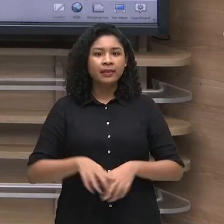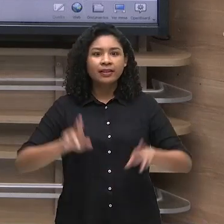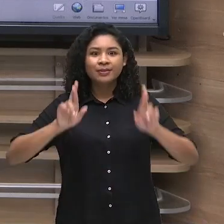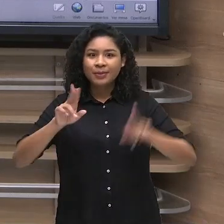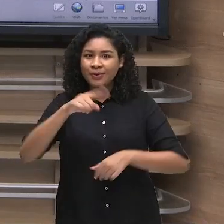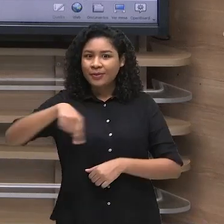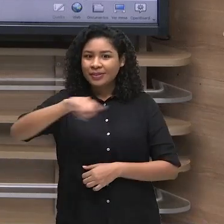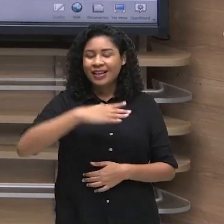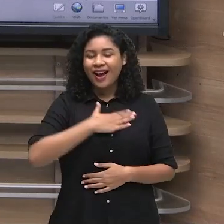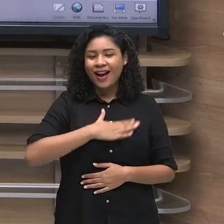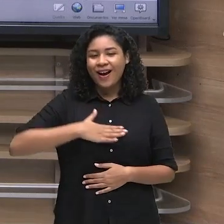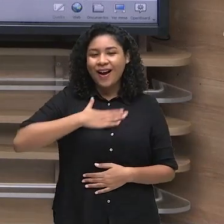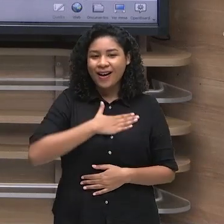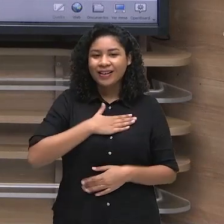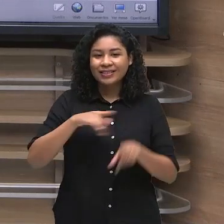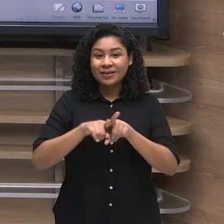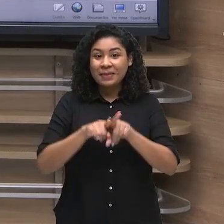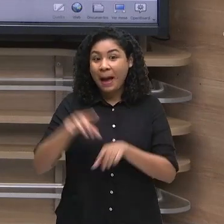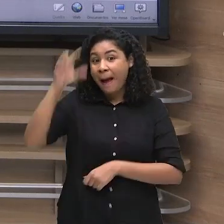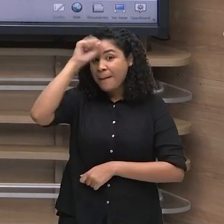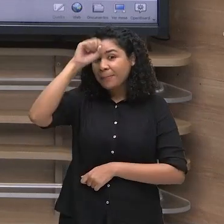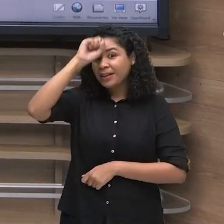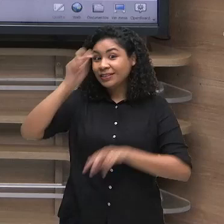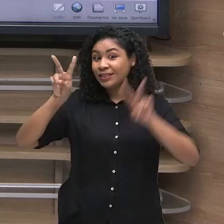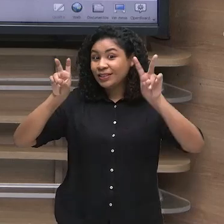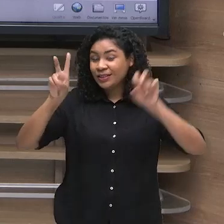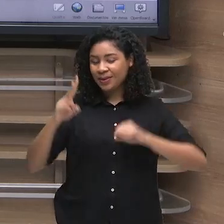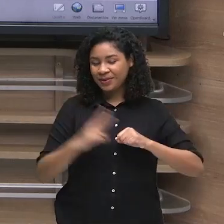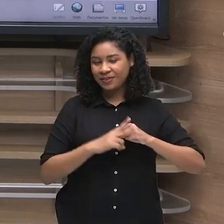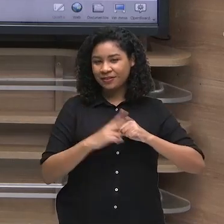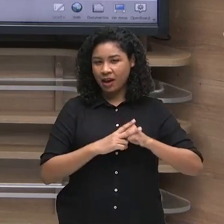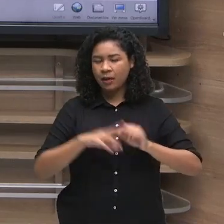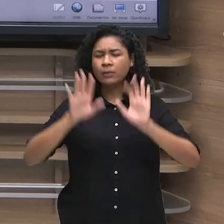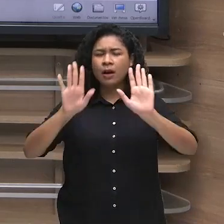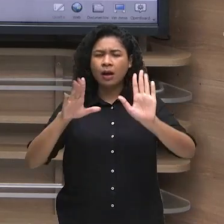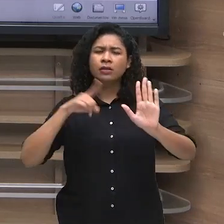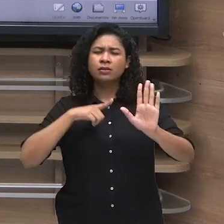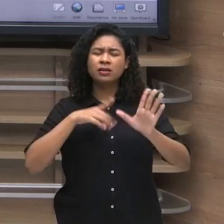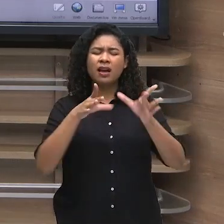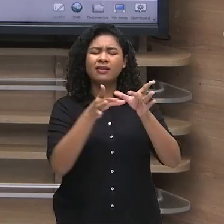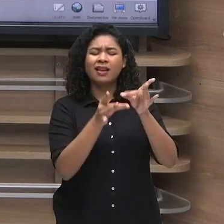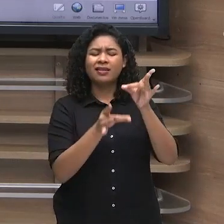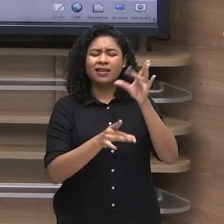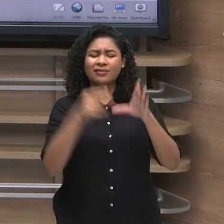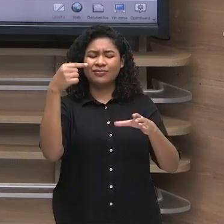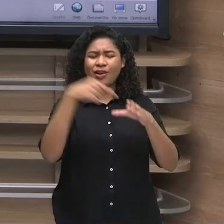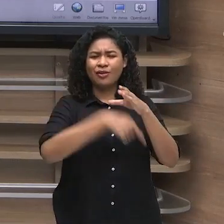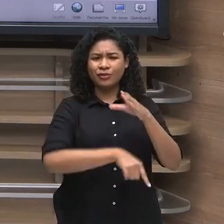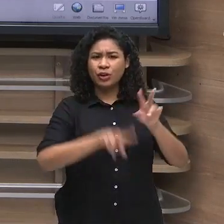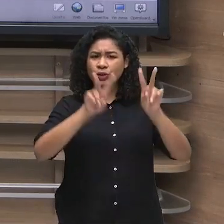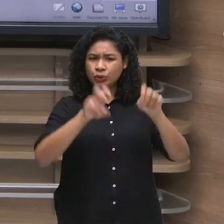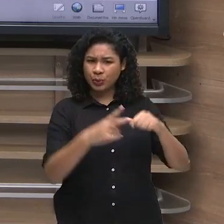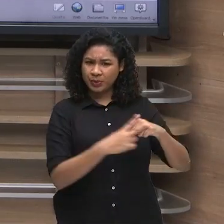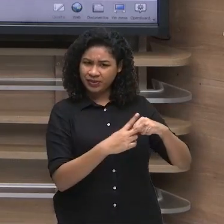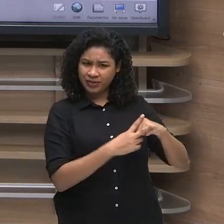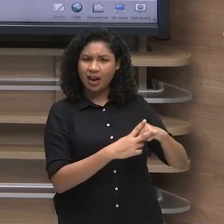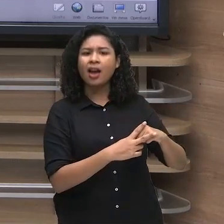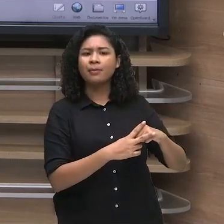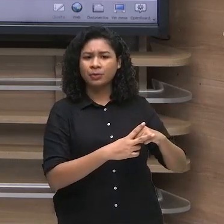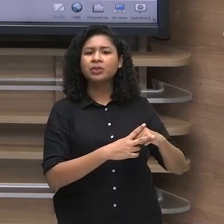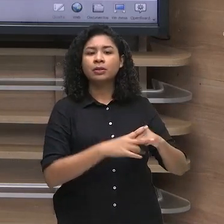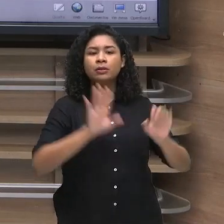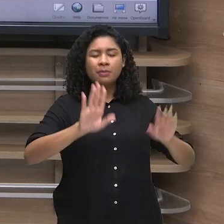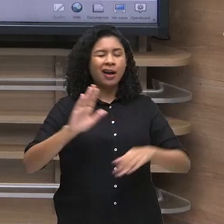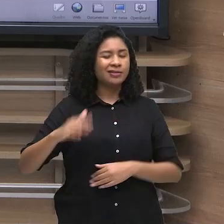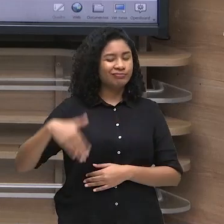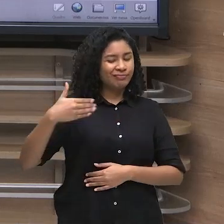gostado e aprendido muito sobre os verbos. Ainda temos muitos aspectos para estudar e aprender sobre os verbos, assuntos das